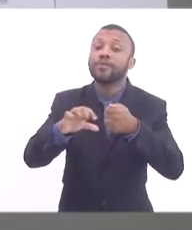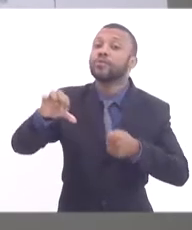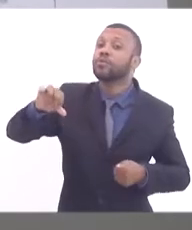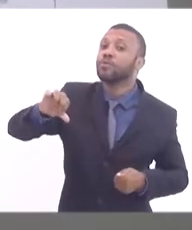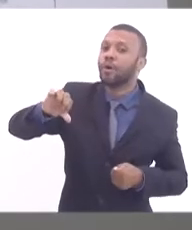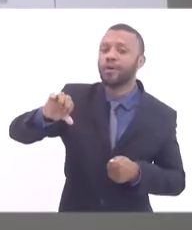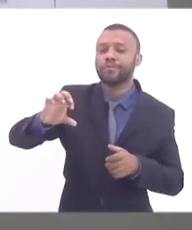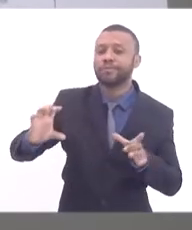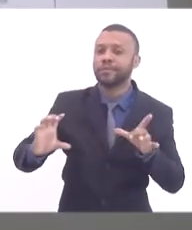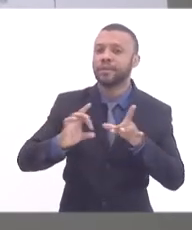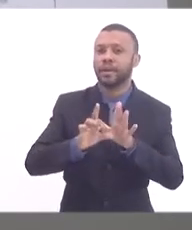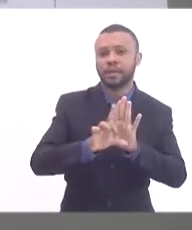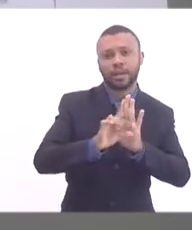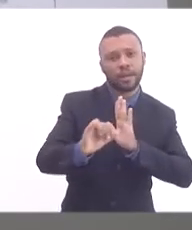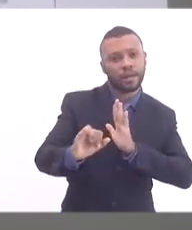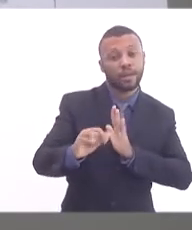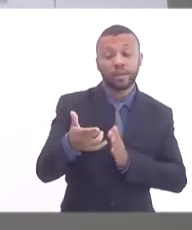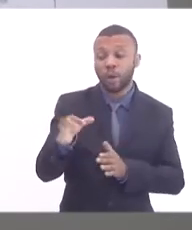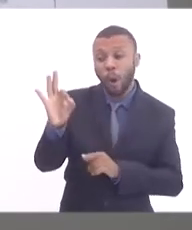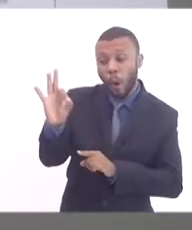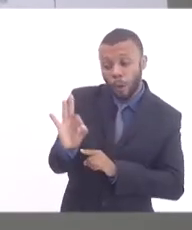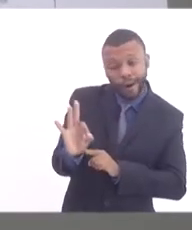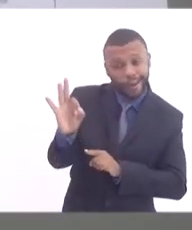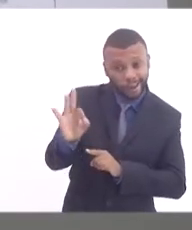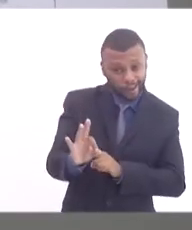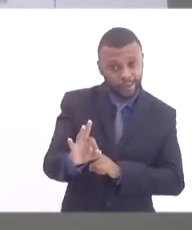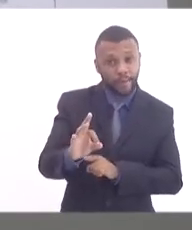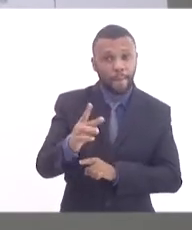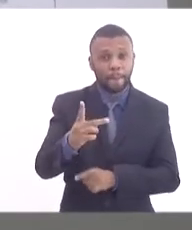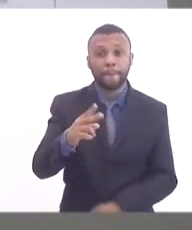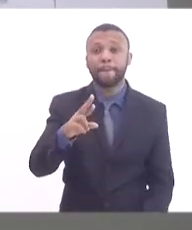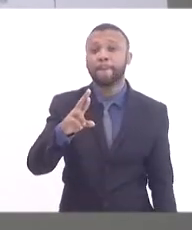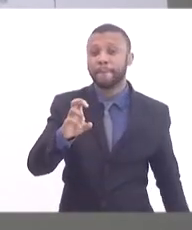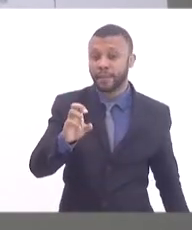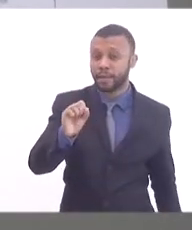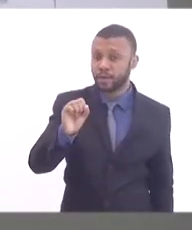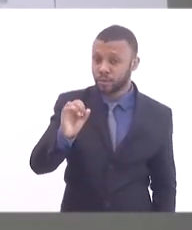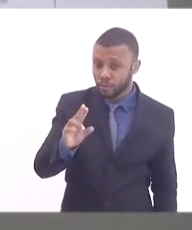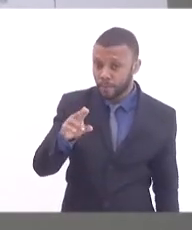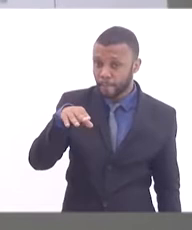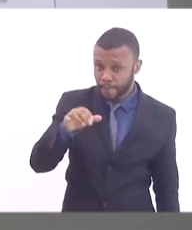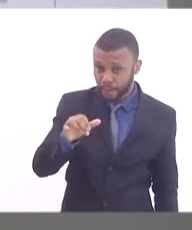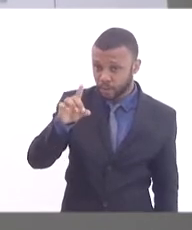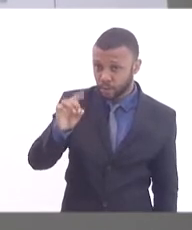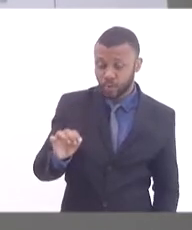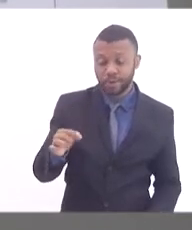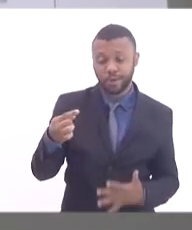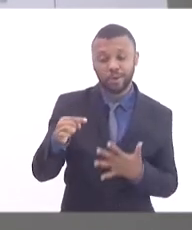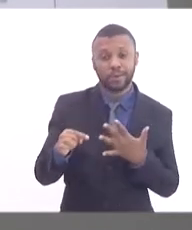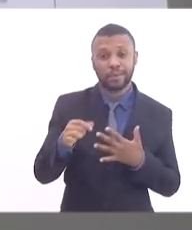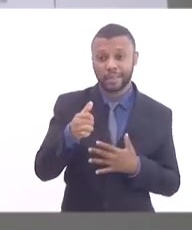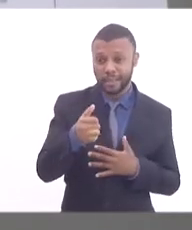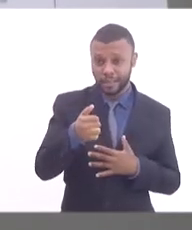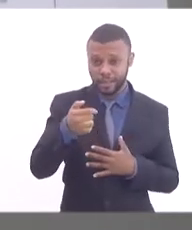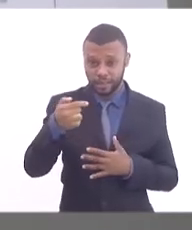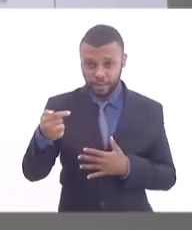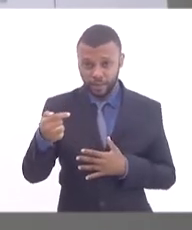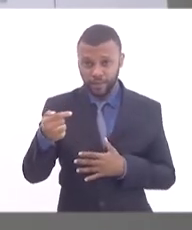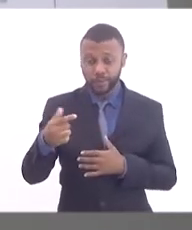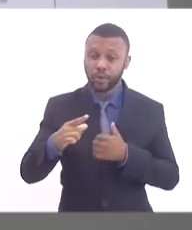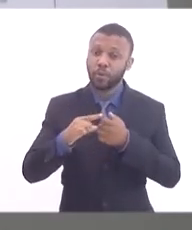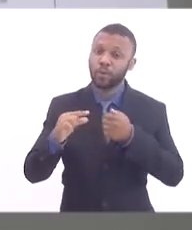e o crédito presumido é ali o item 117 que é o artigo